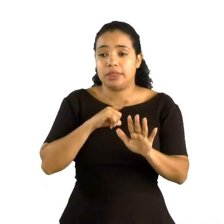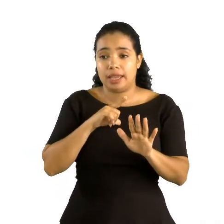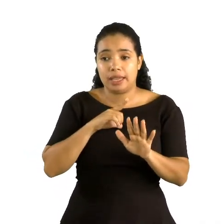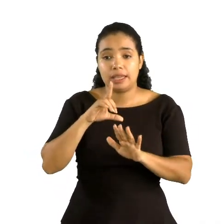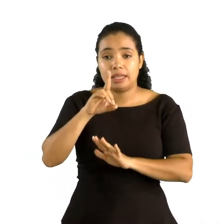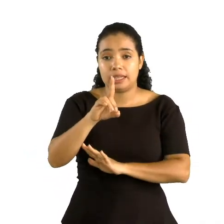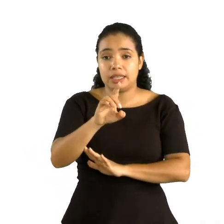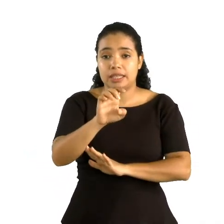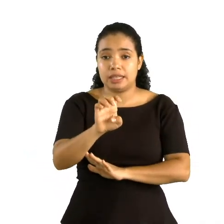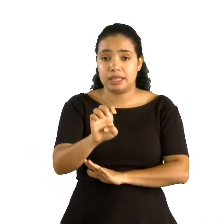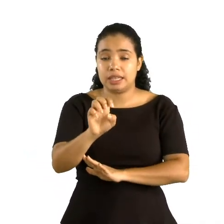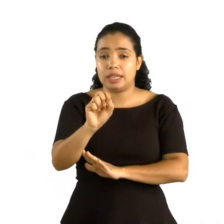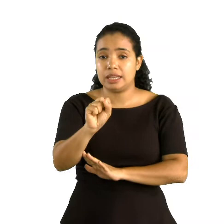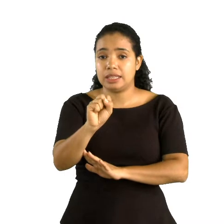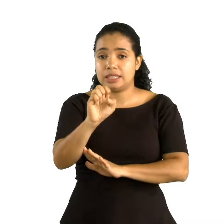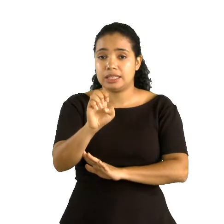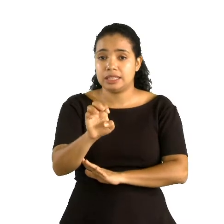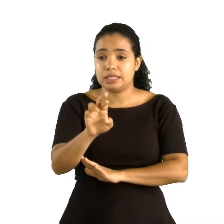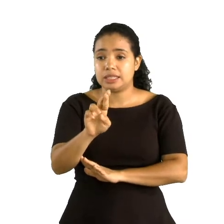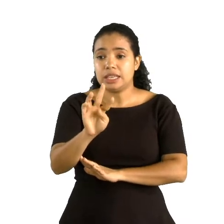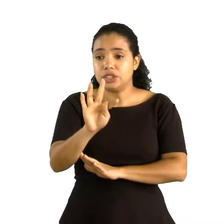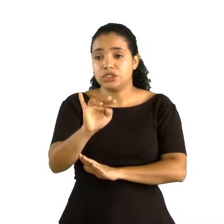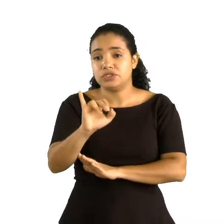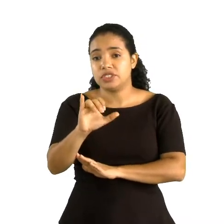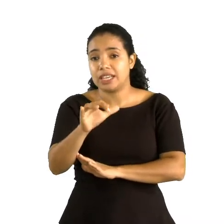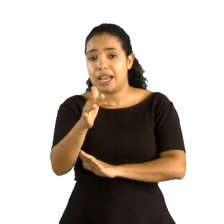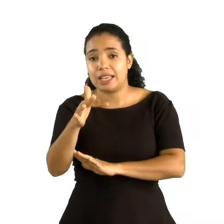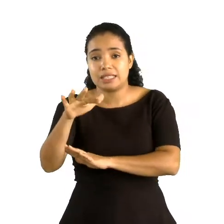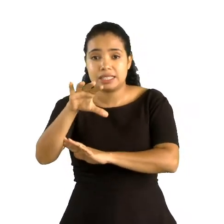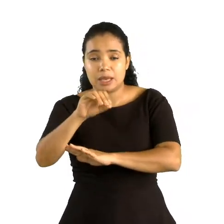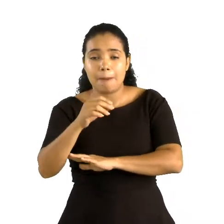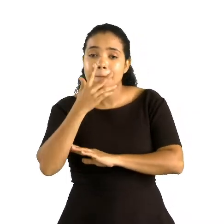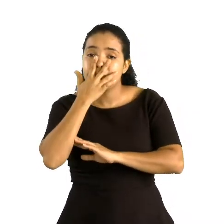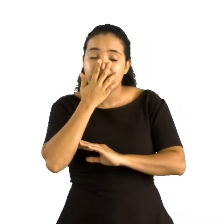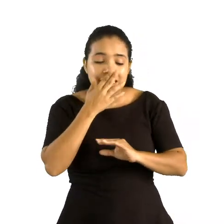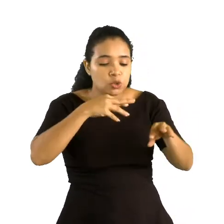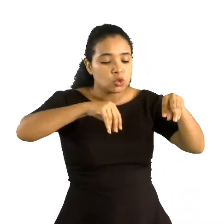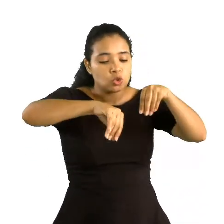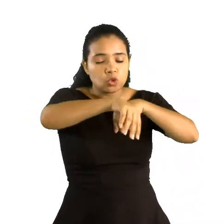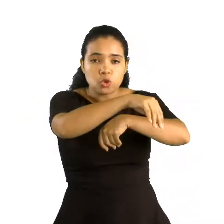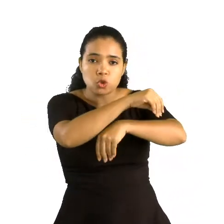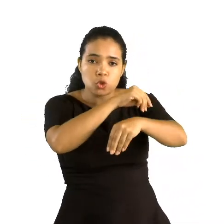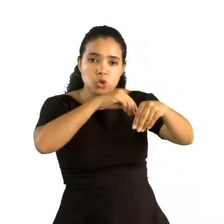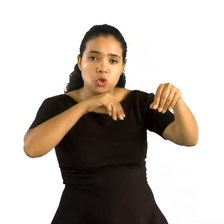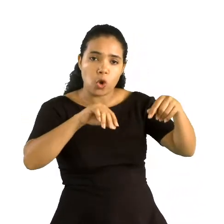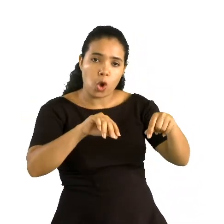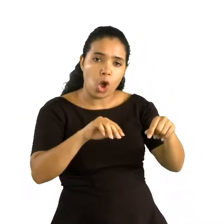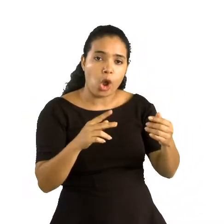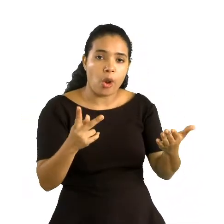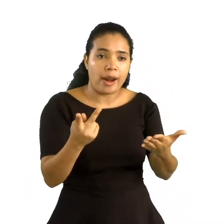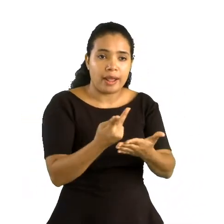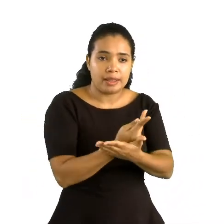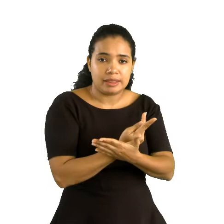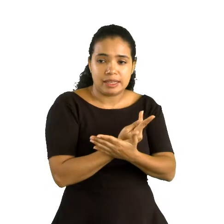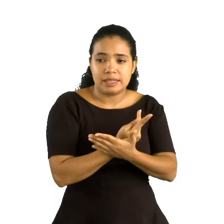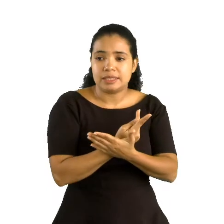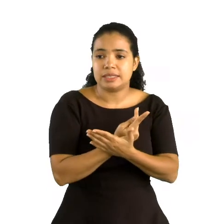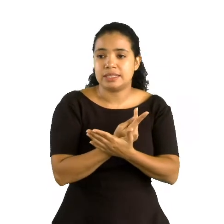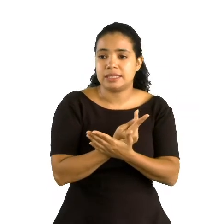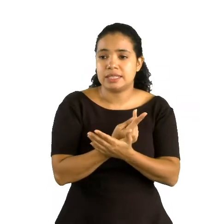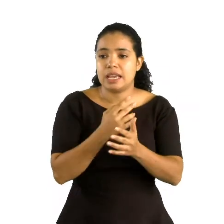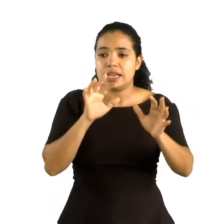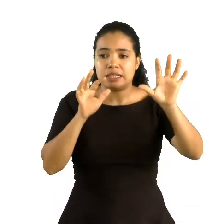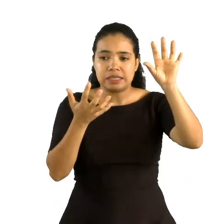num processo de esgotamento do solo, que ocorre geralmente nos climas semiáridos. Vamos